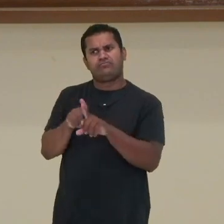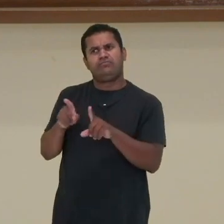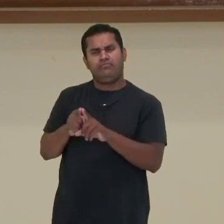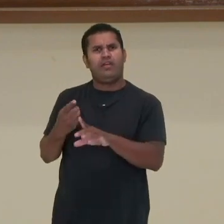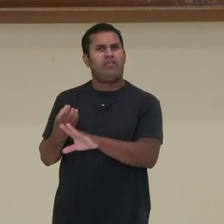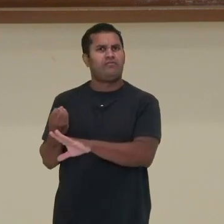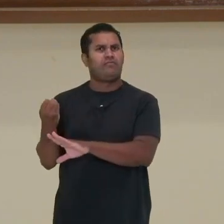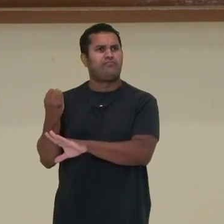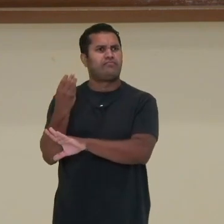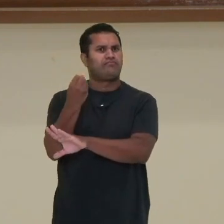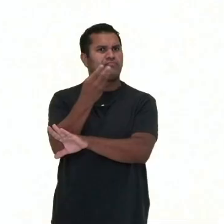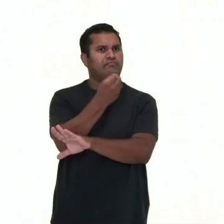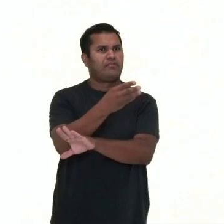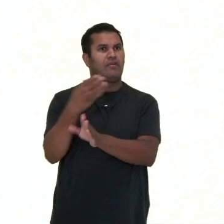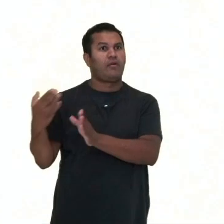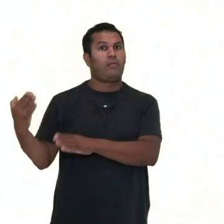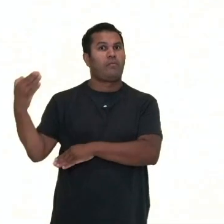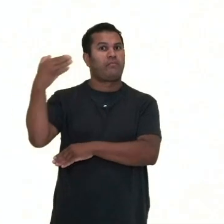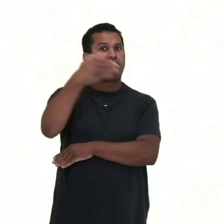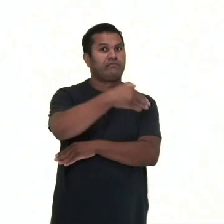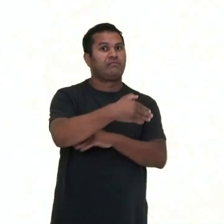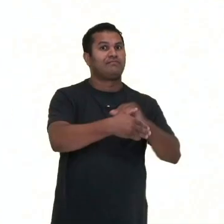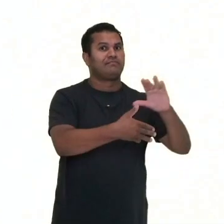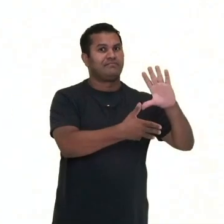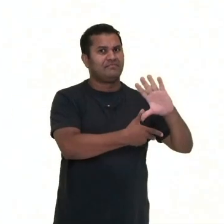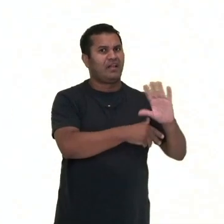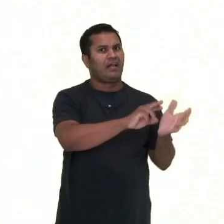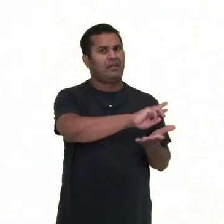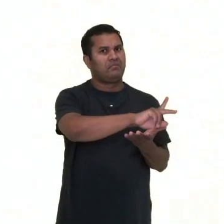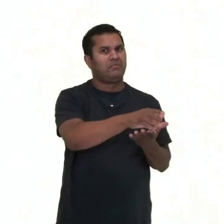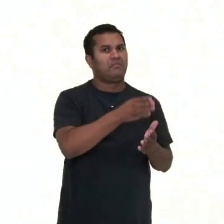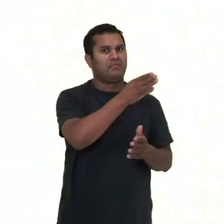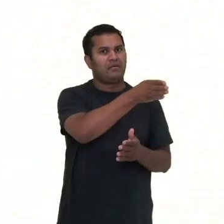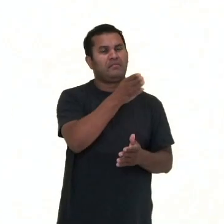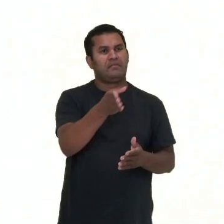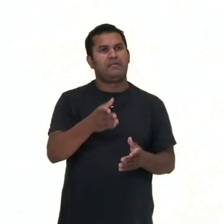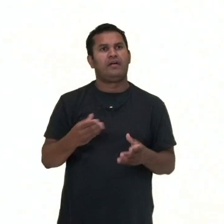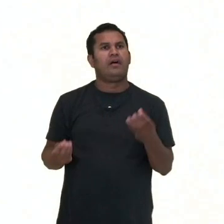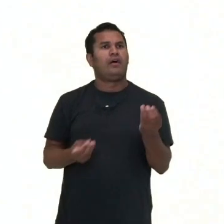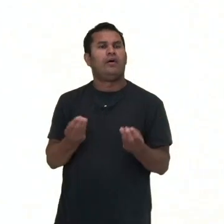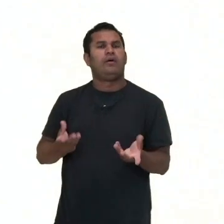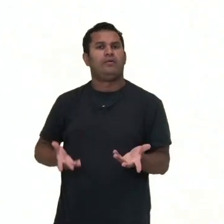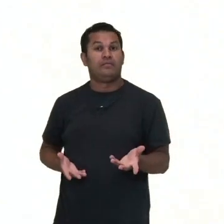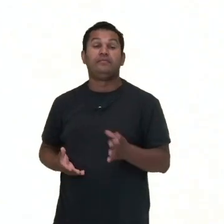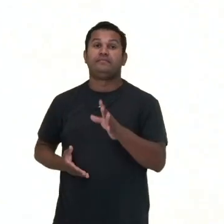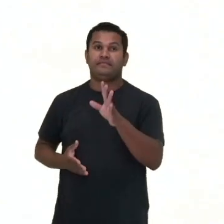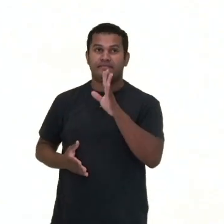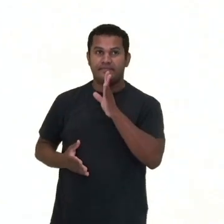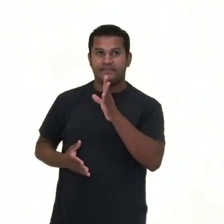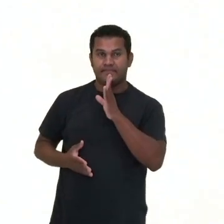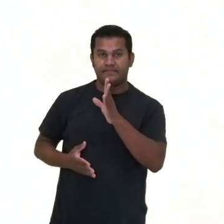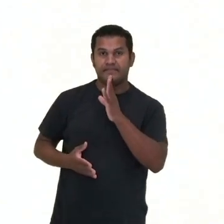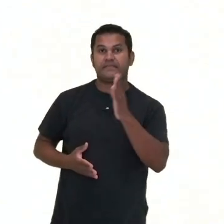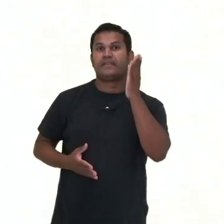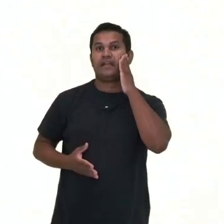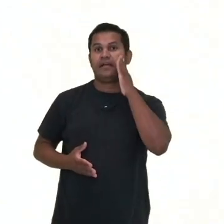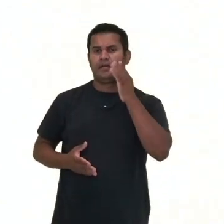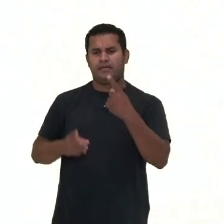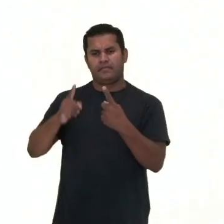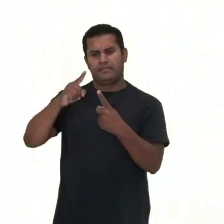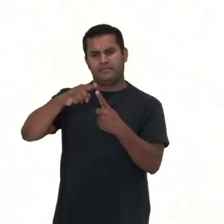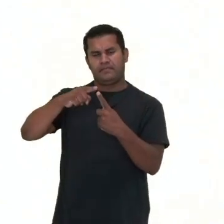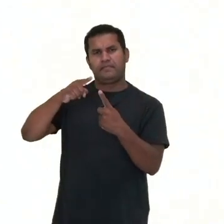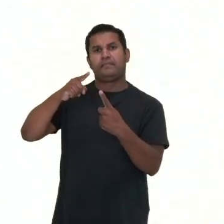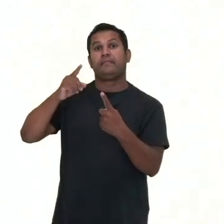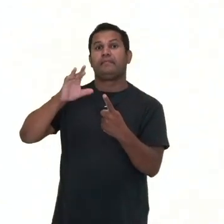da nossa aula? Veja, conhecer a participação de outros europeus além de portugueses e espanhóis